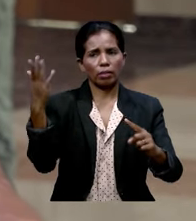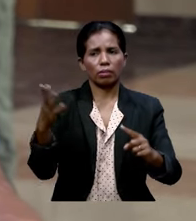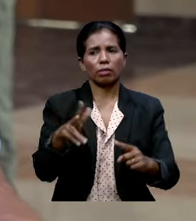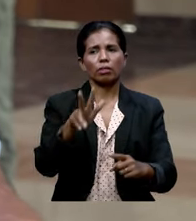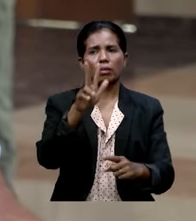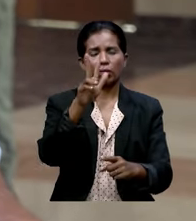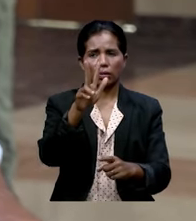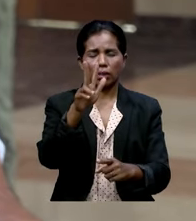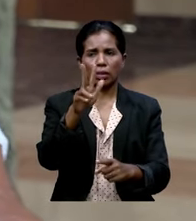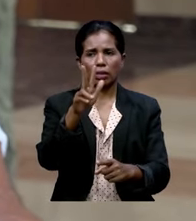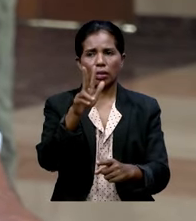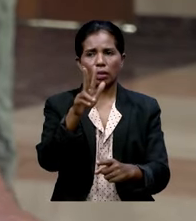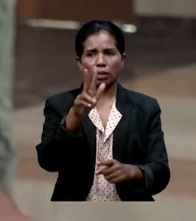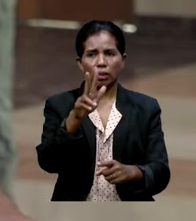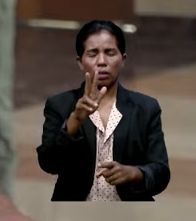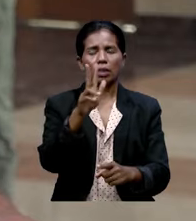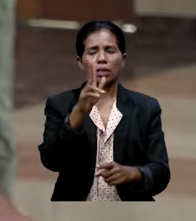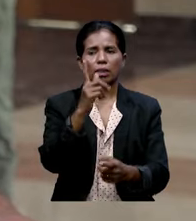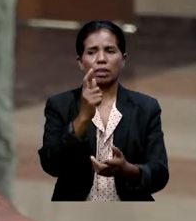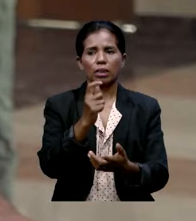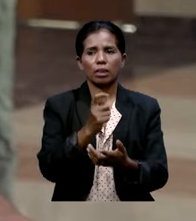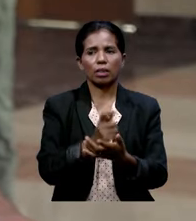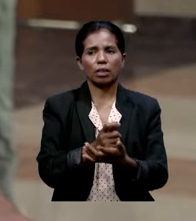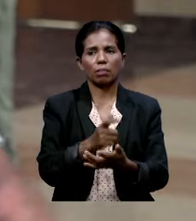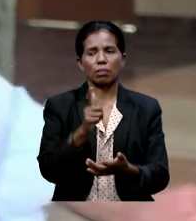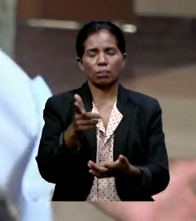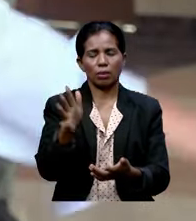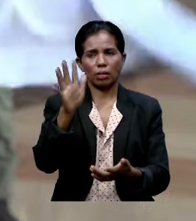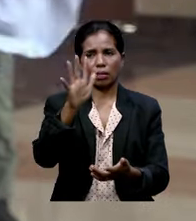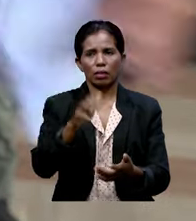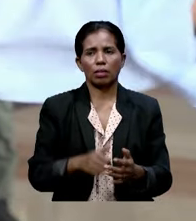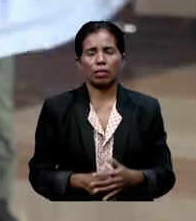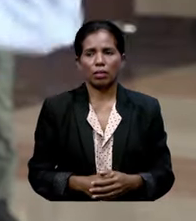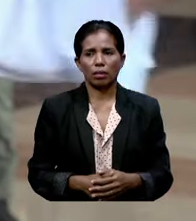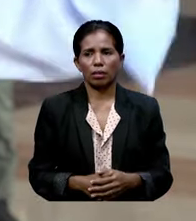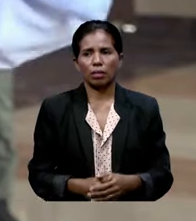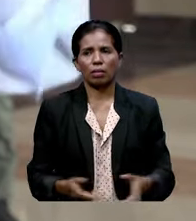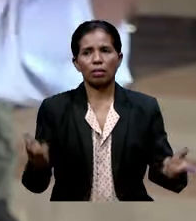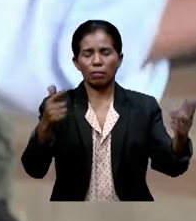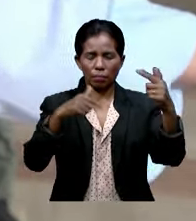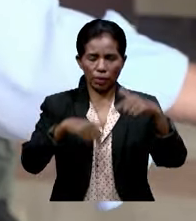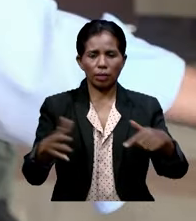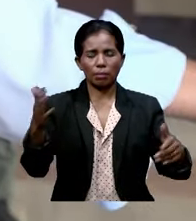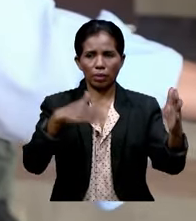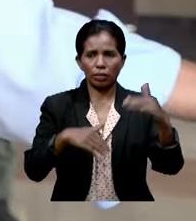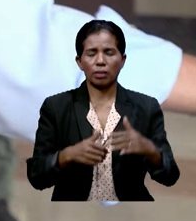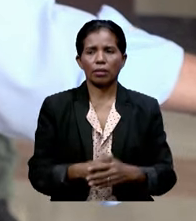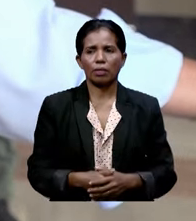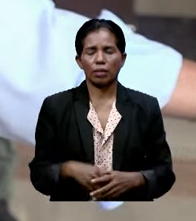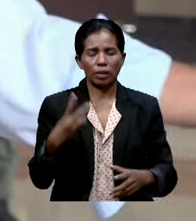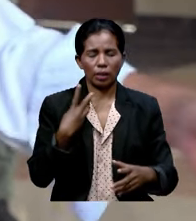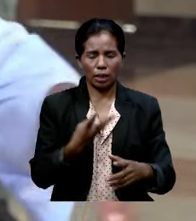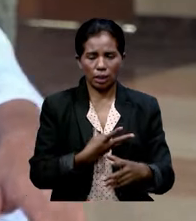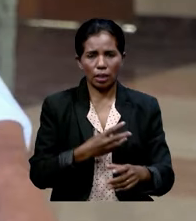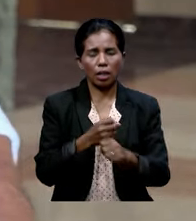tigribu do pulo ampat, ai né, maiotuba. E depois itala da